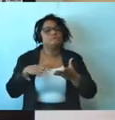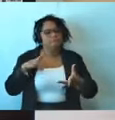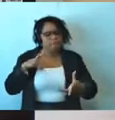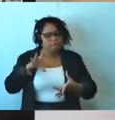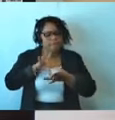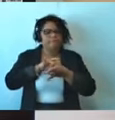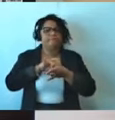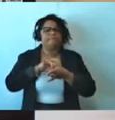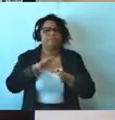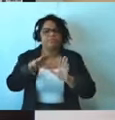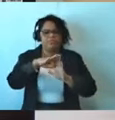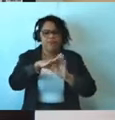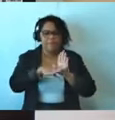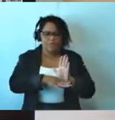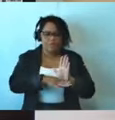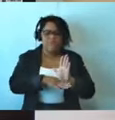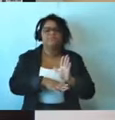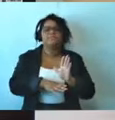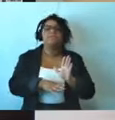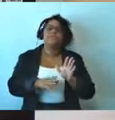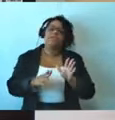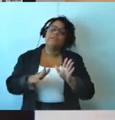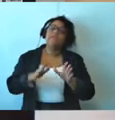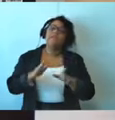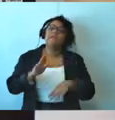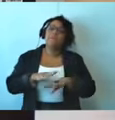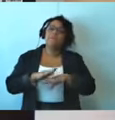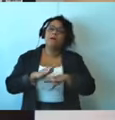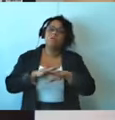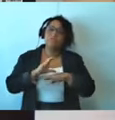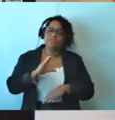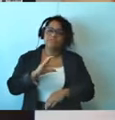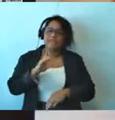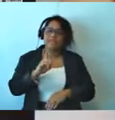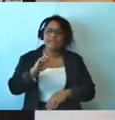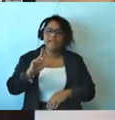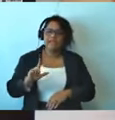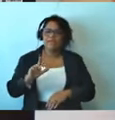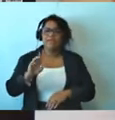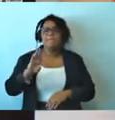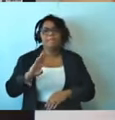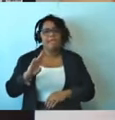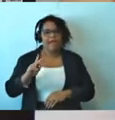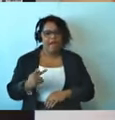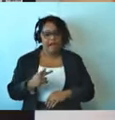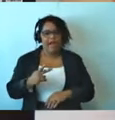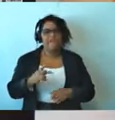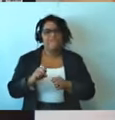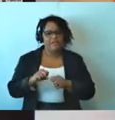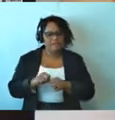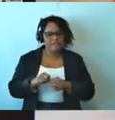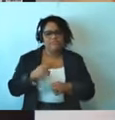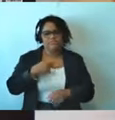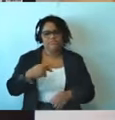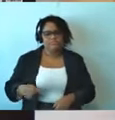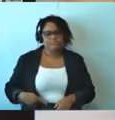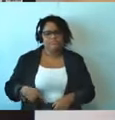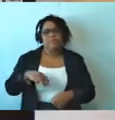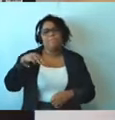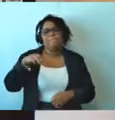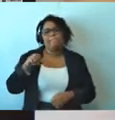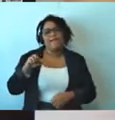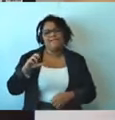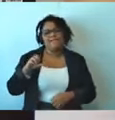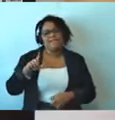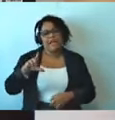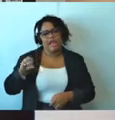pela CDL-BH, né? Pelo comando hoje do presidente Marcelo Souza Silva, que é uma pessoa que